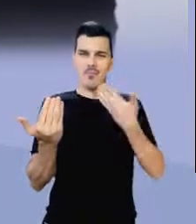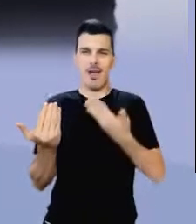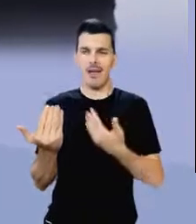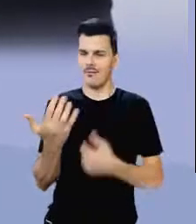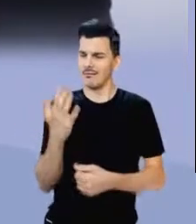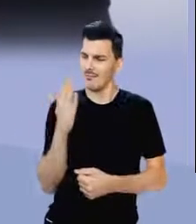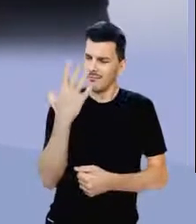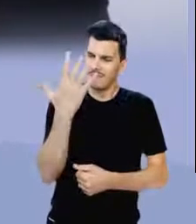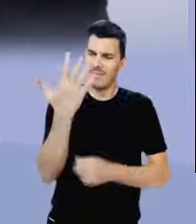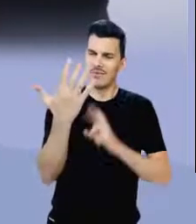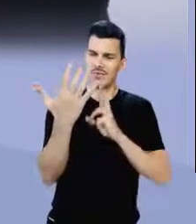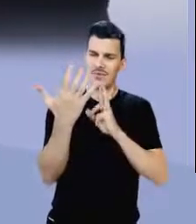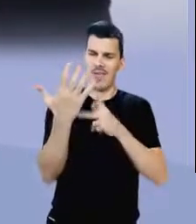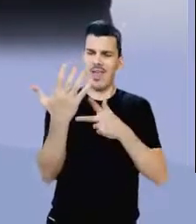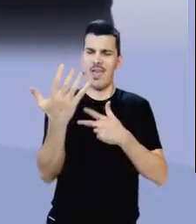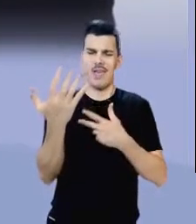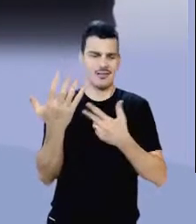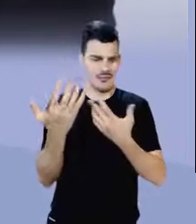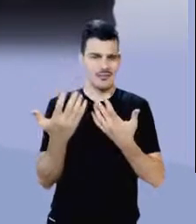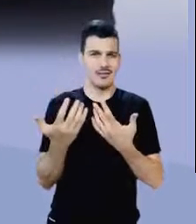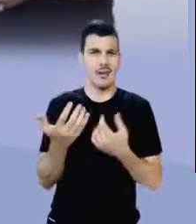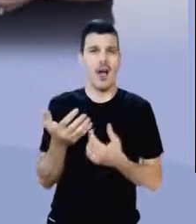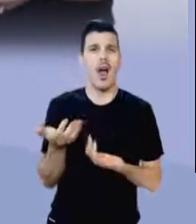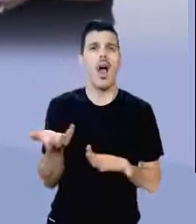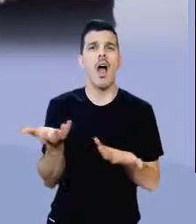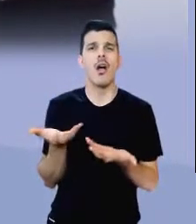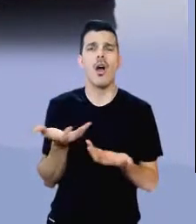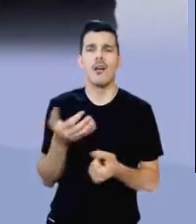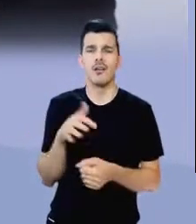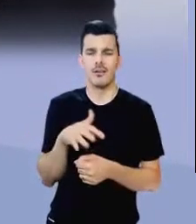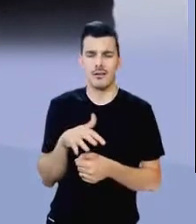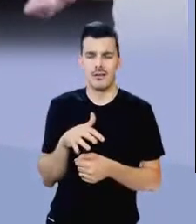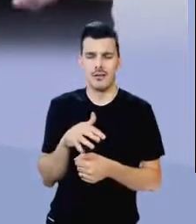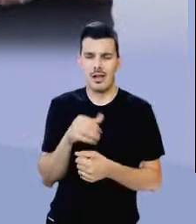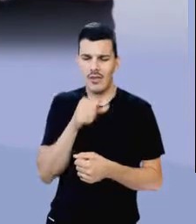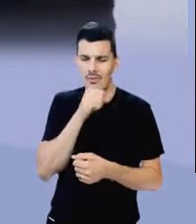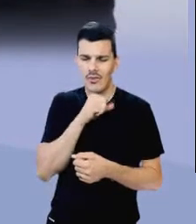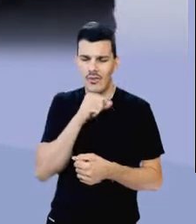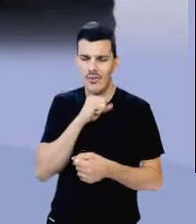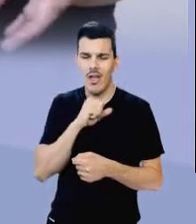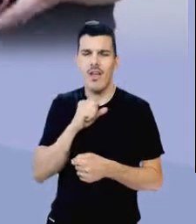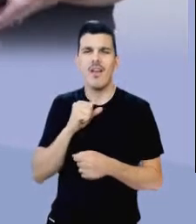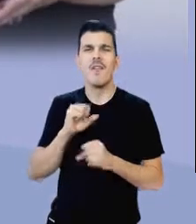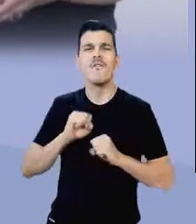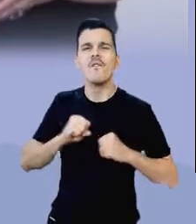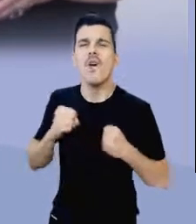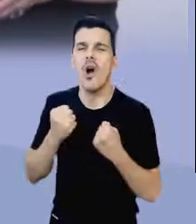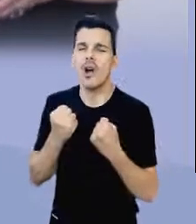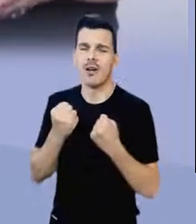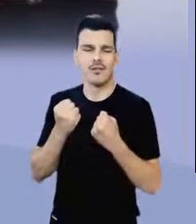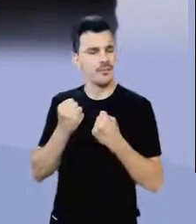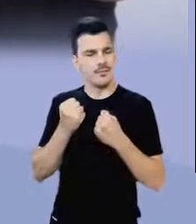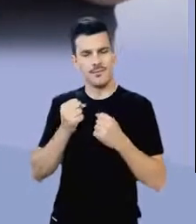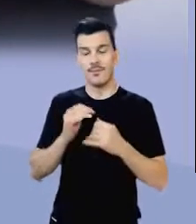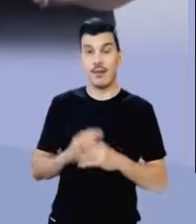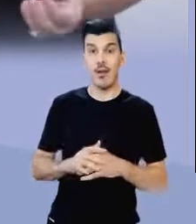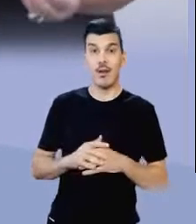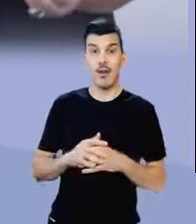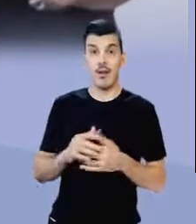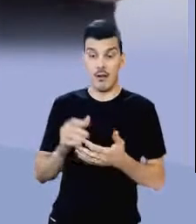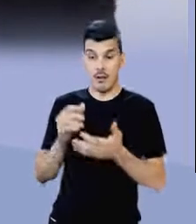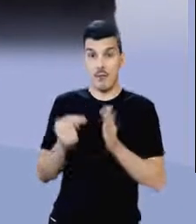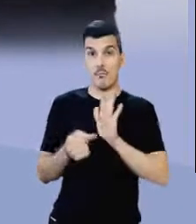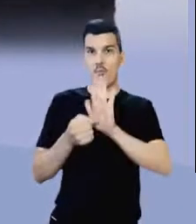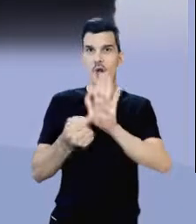que está diferente, as mãos trêmulas, frias, paradas. O eu lírico